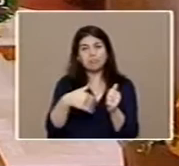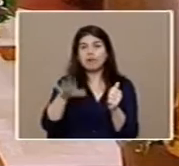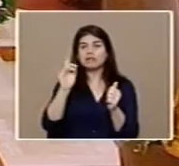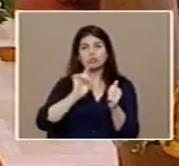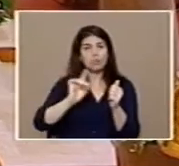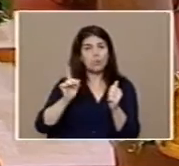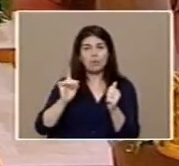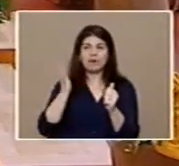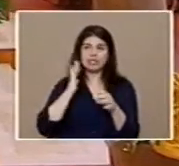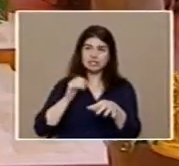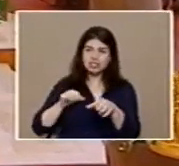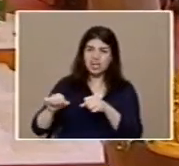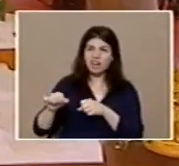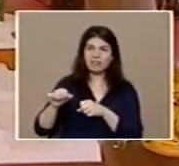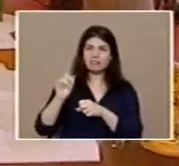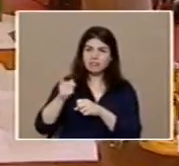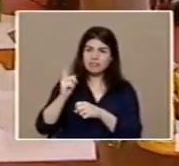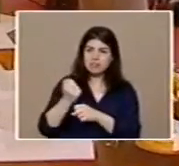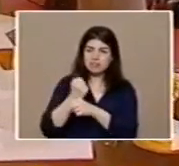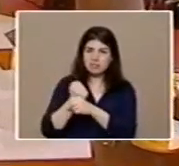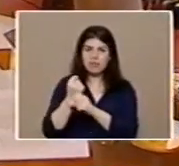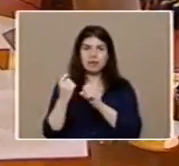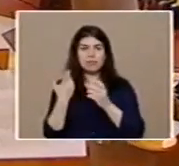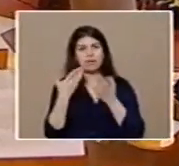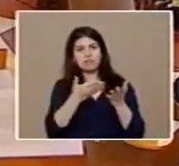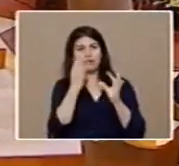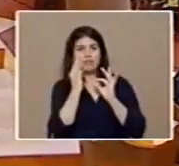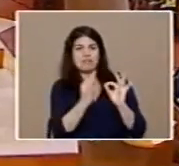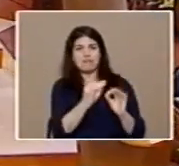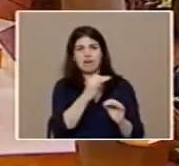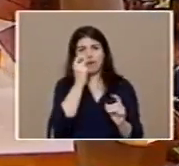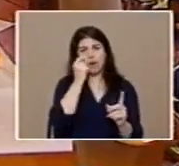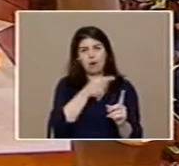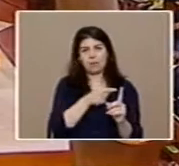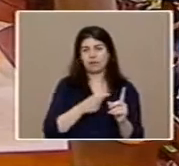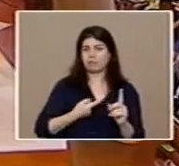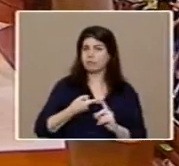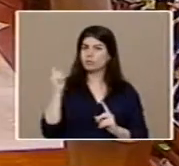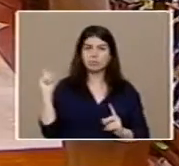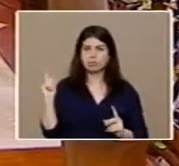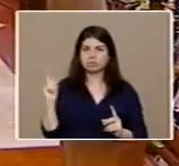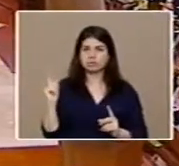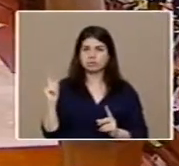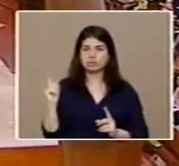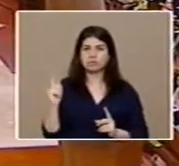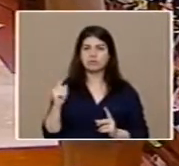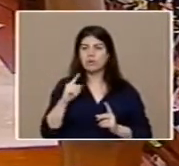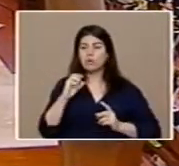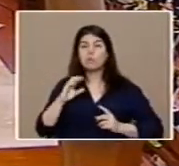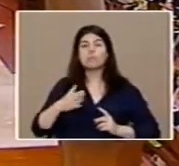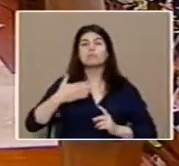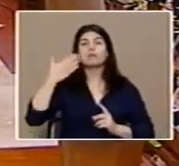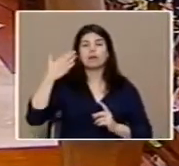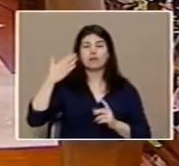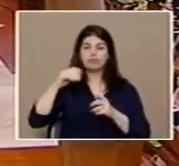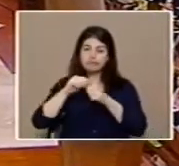contrário Porque se pensarmos o primeiro auxiliar da história é o próprio Deus